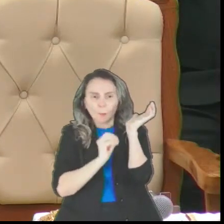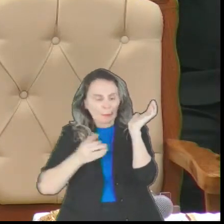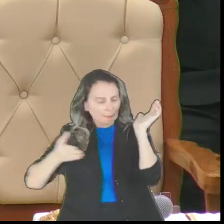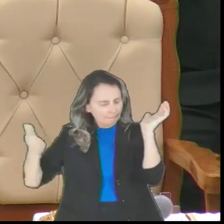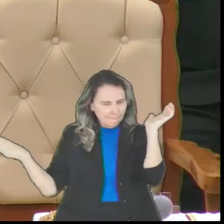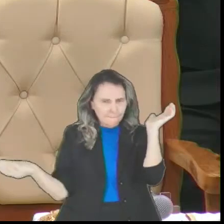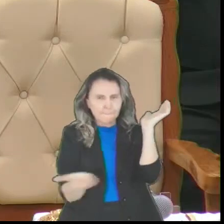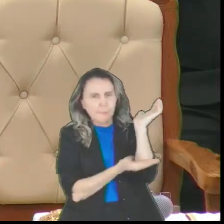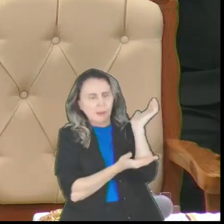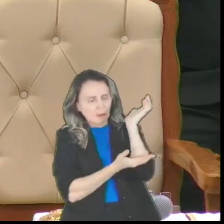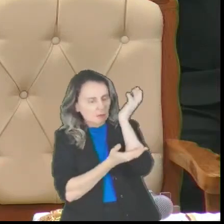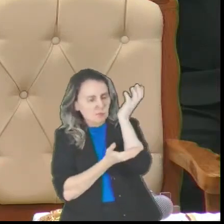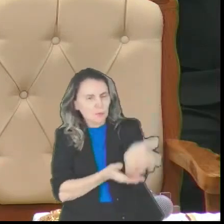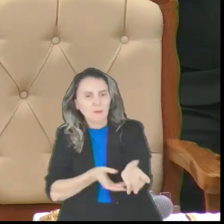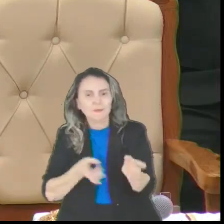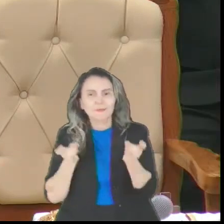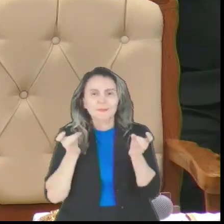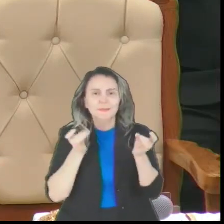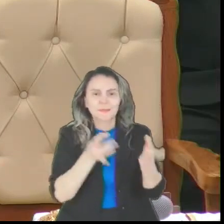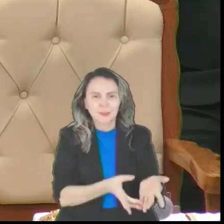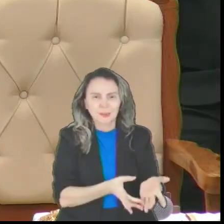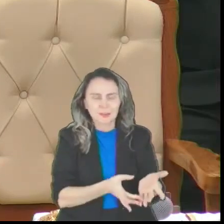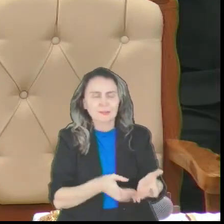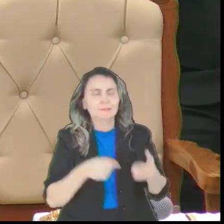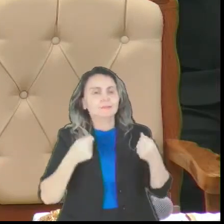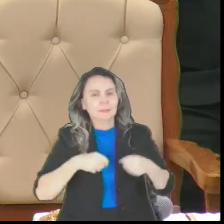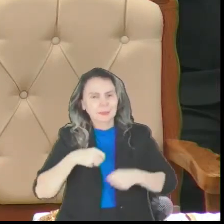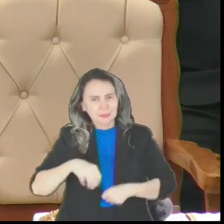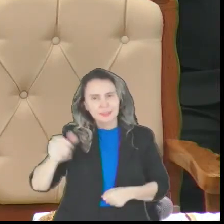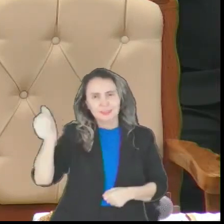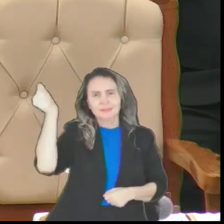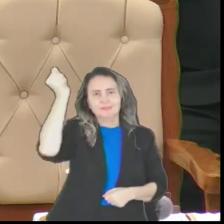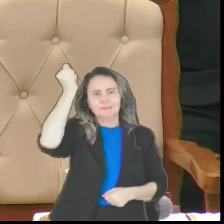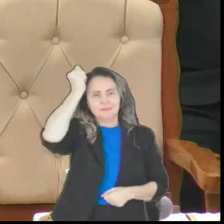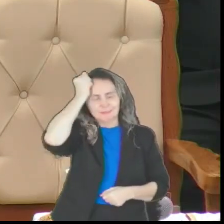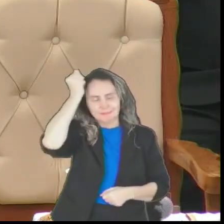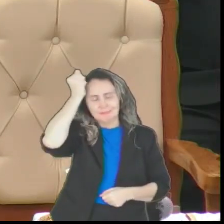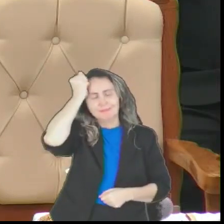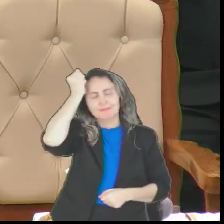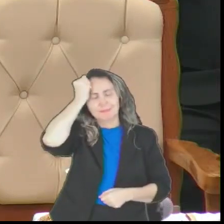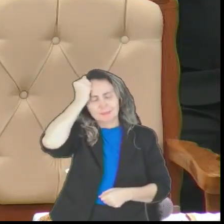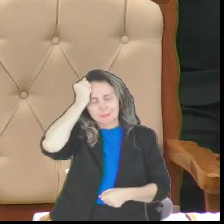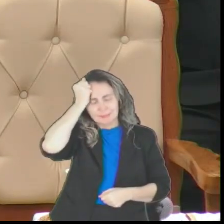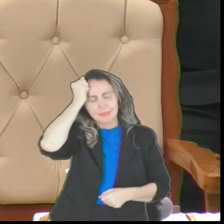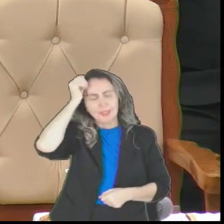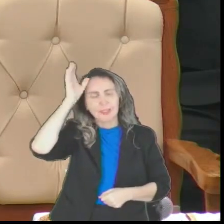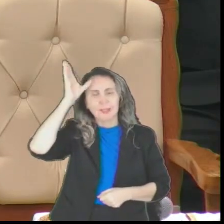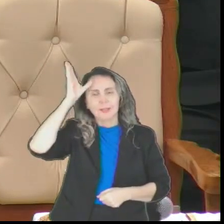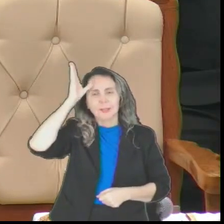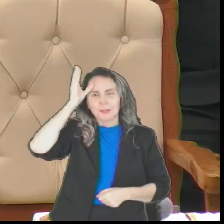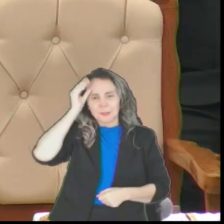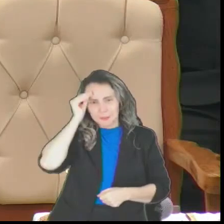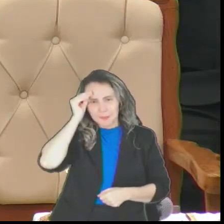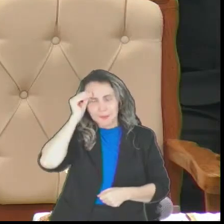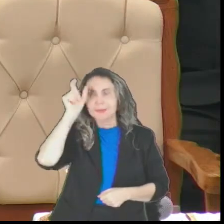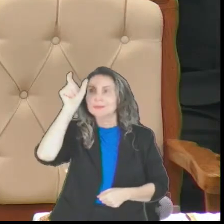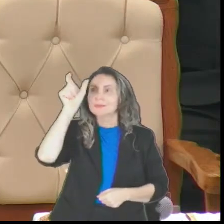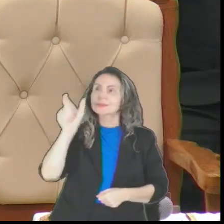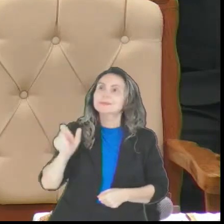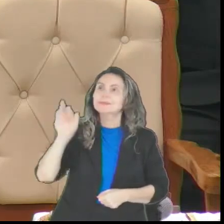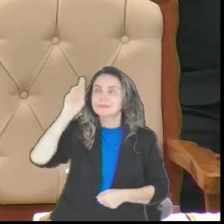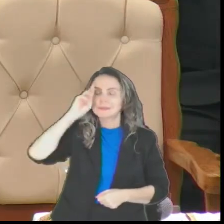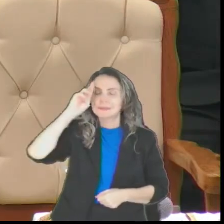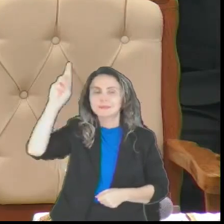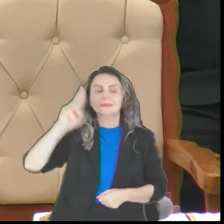dos vossos pecados, para que venha assim o tempo do refrigério pela presença do Senhor. Glórias a